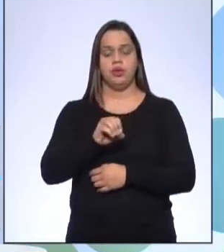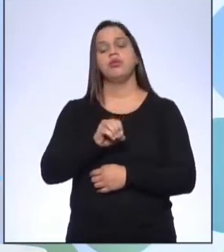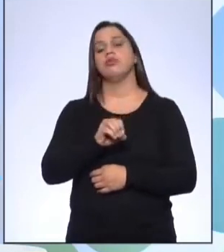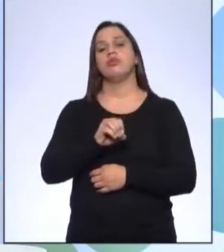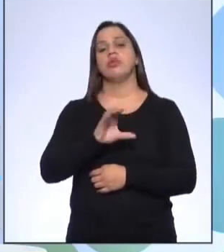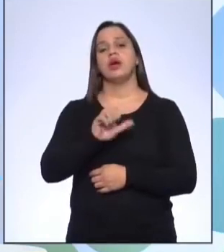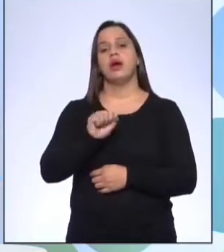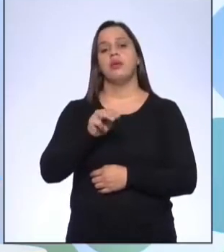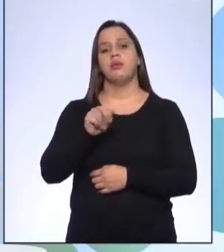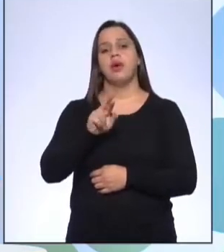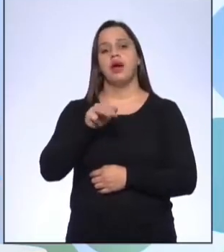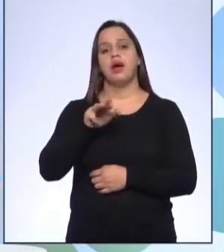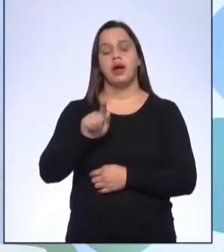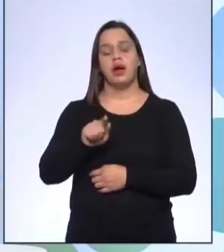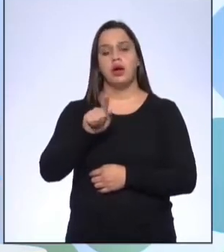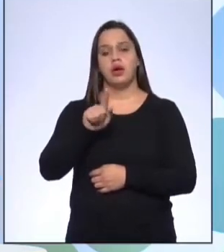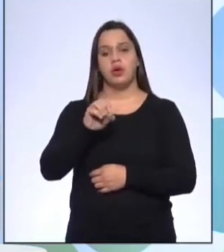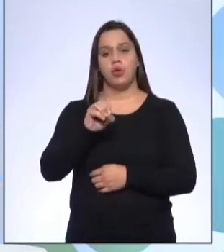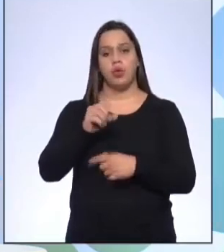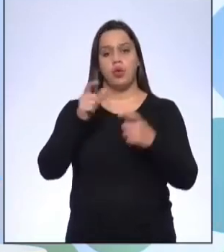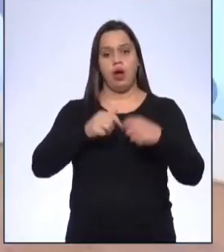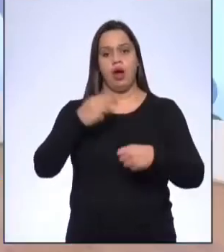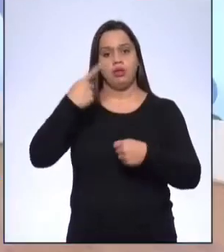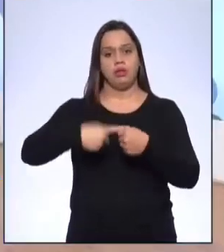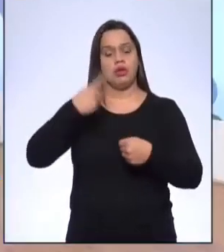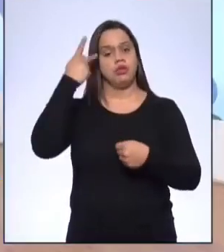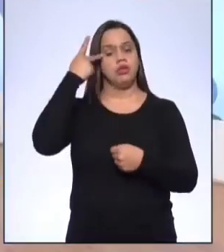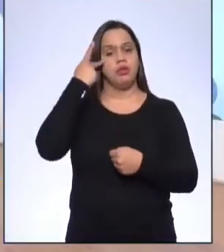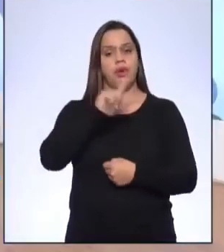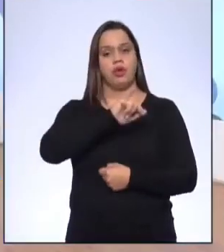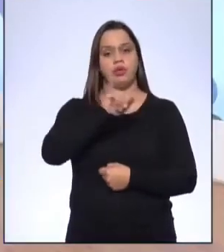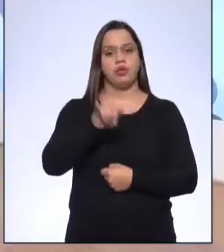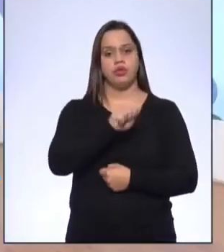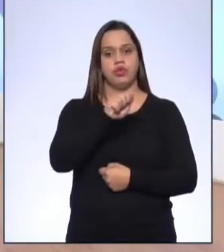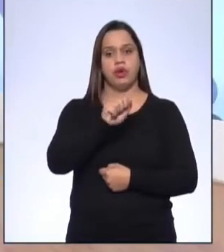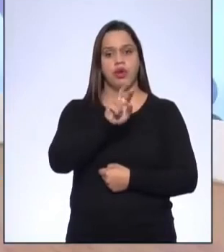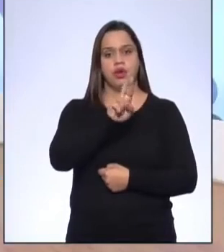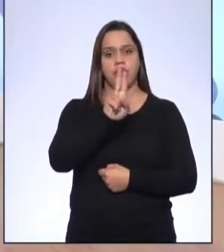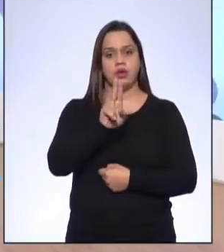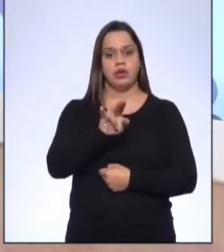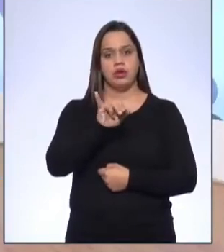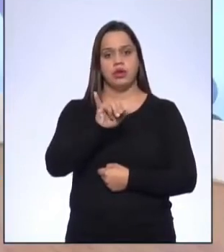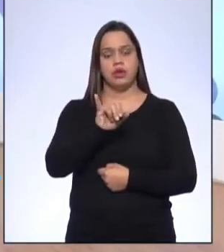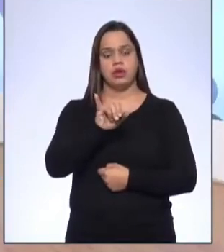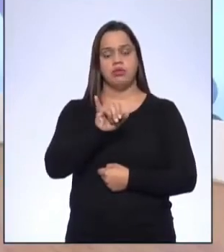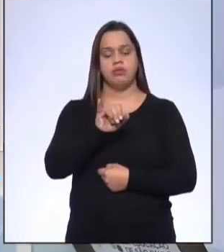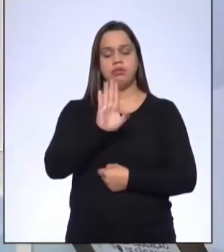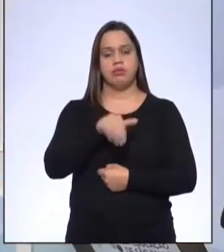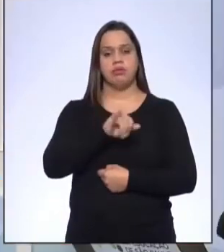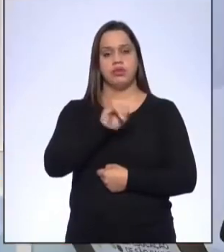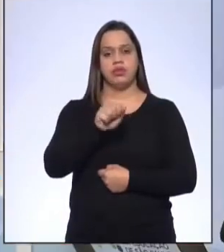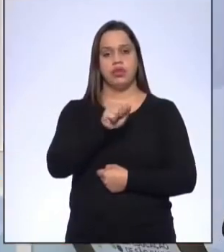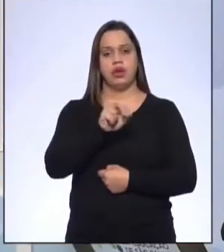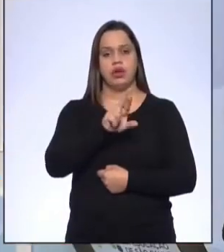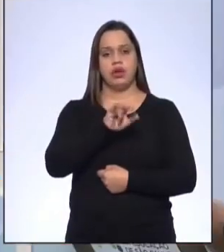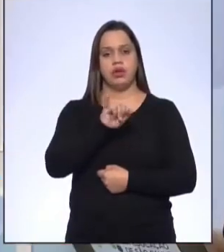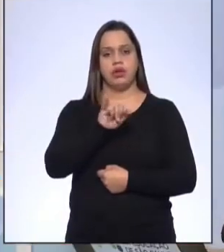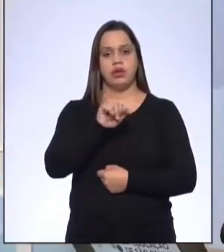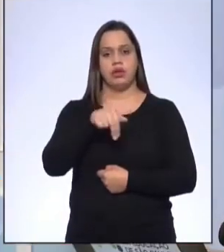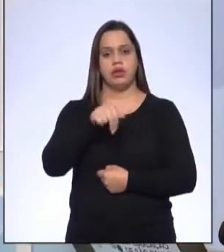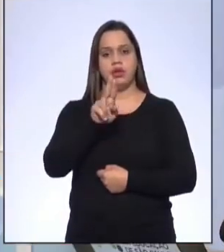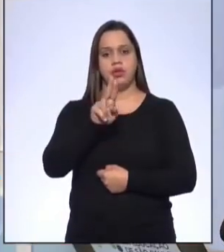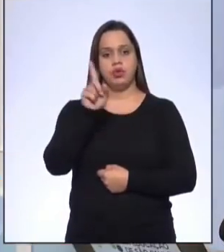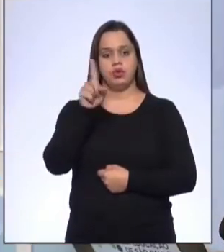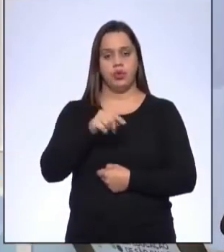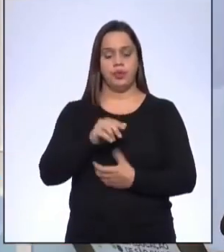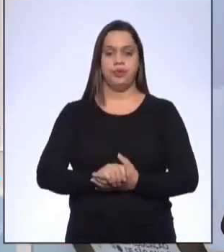para Jarinu. E agora, Osmar, várias respostas. Como é que fica? Vamos responder. Antes, porém, um abraço